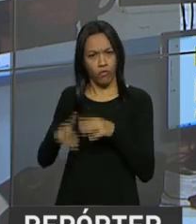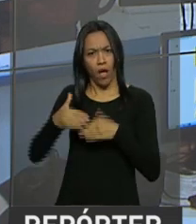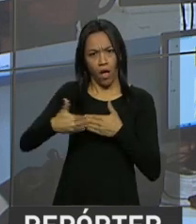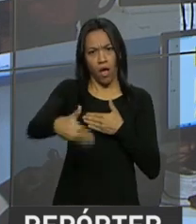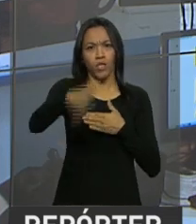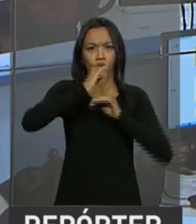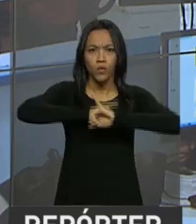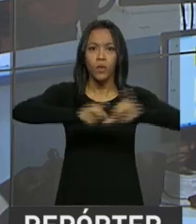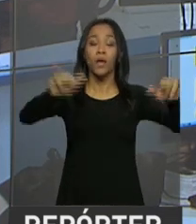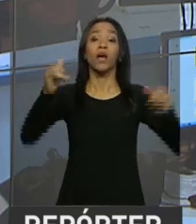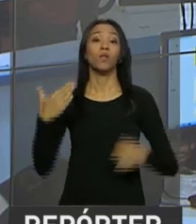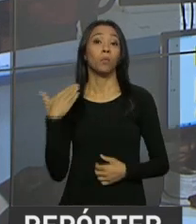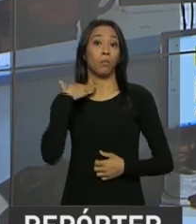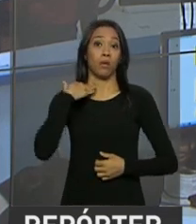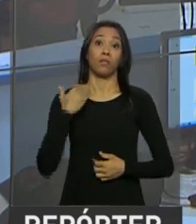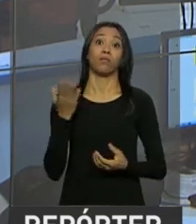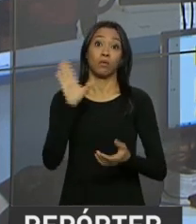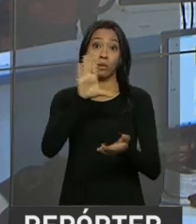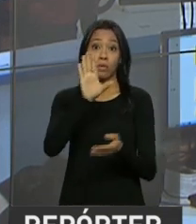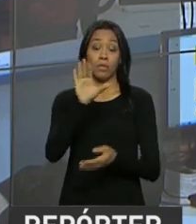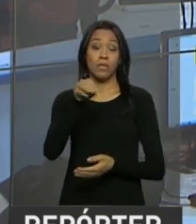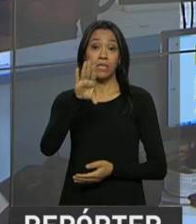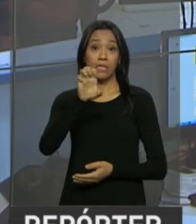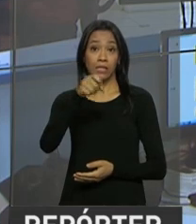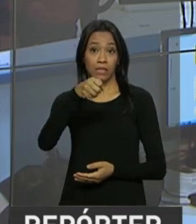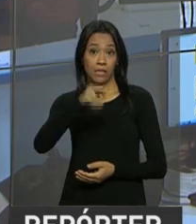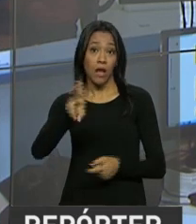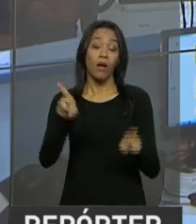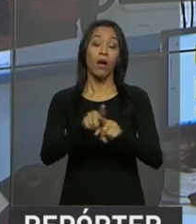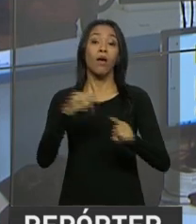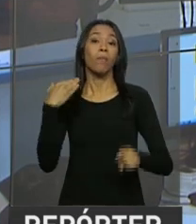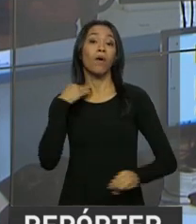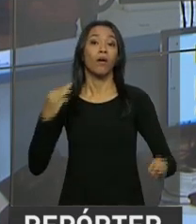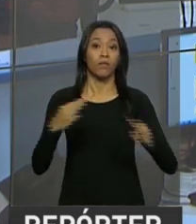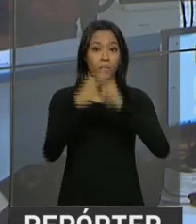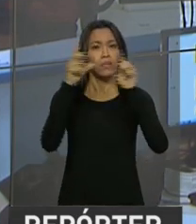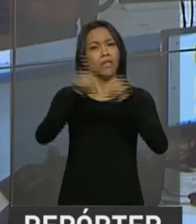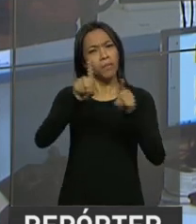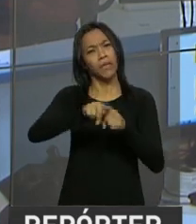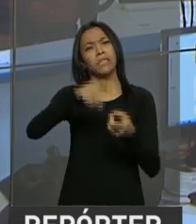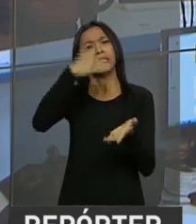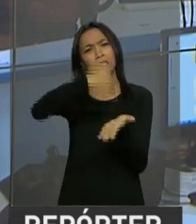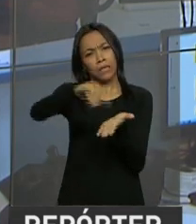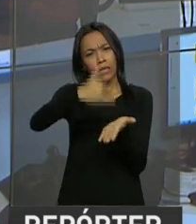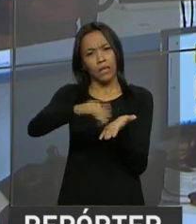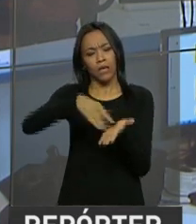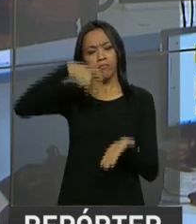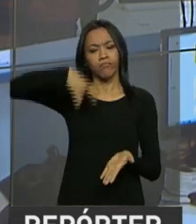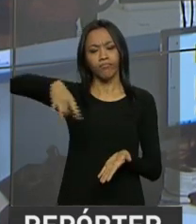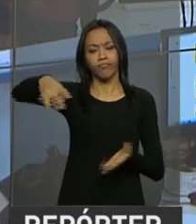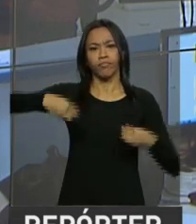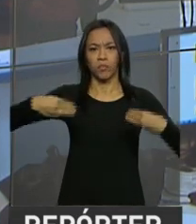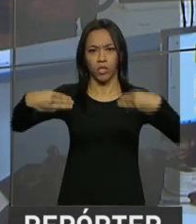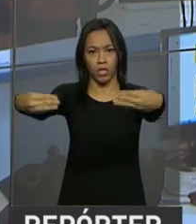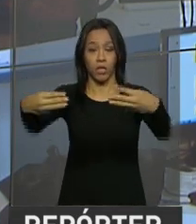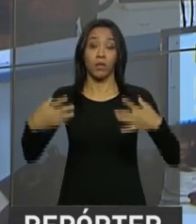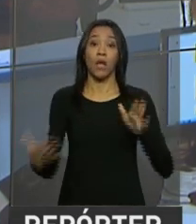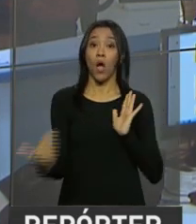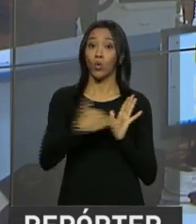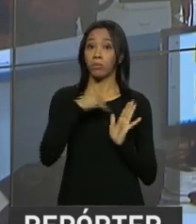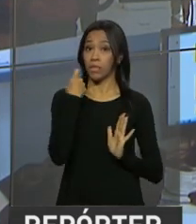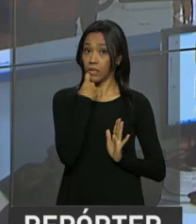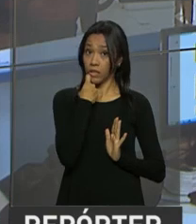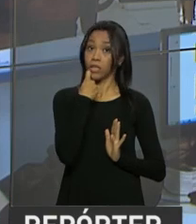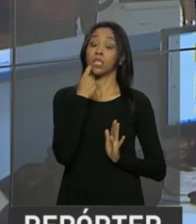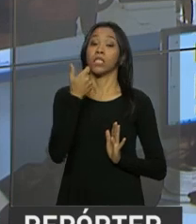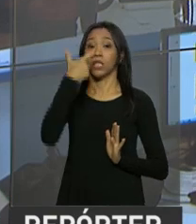Central do Banco do Brasil e da Caixa Econômica Federal além de secretários do ministério na última sexta-feira Meireles disse que